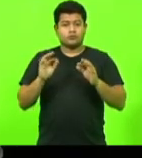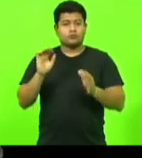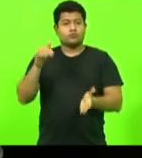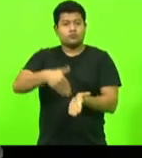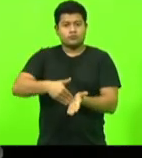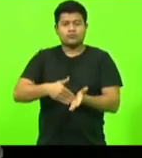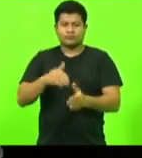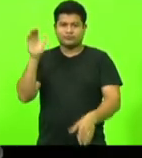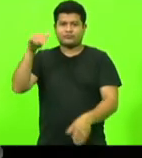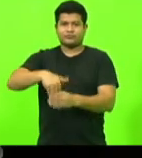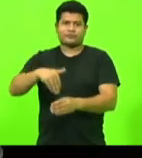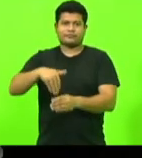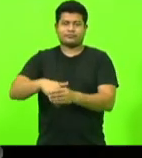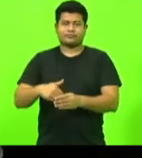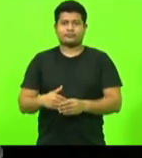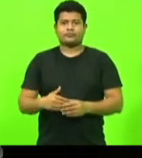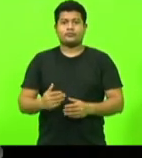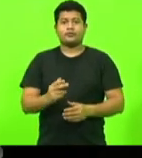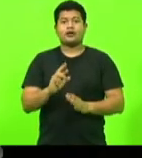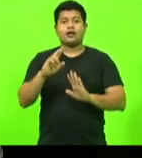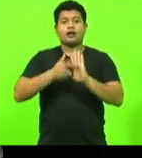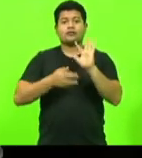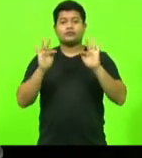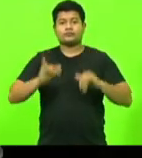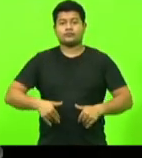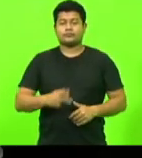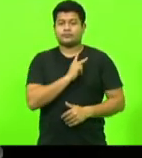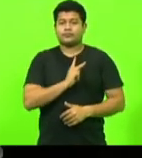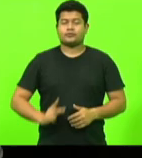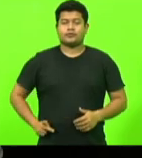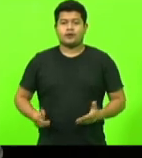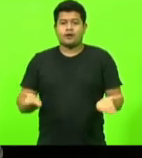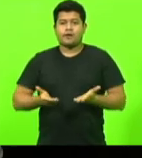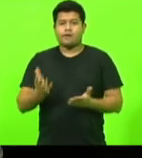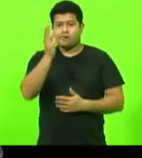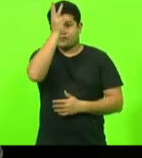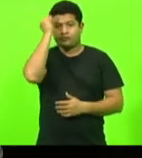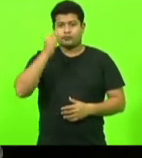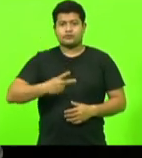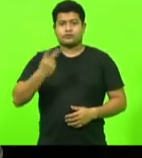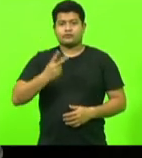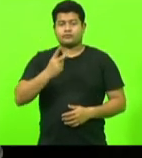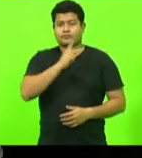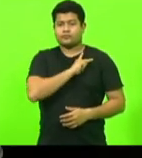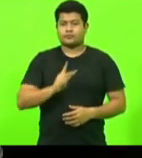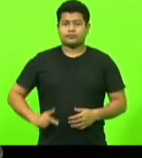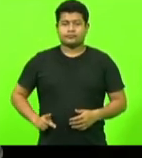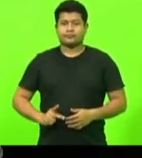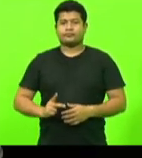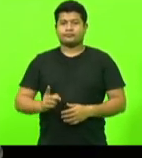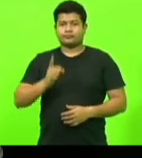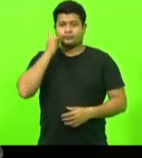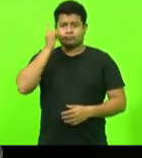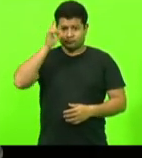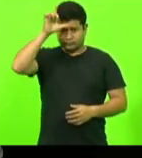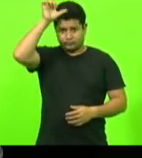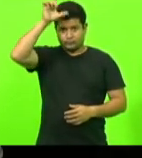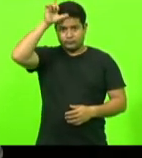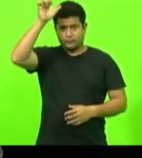Relatório final. Presidente, deputada Luciane Carminati, vice-presidente, deputado Sargento Lima,